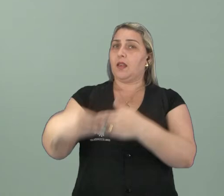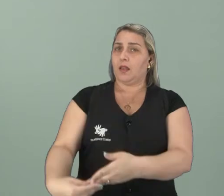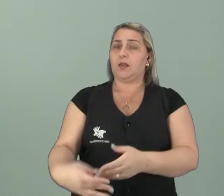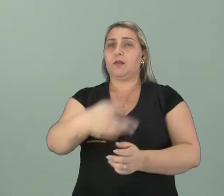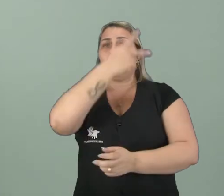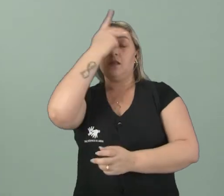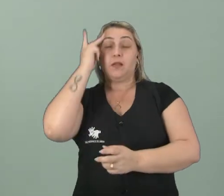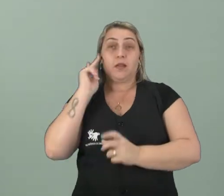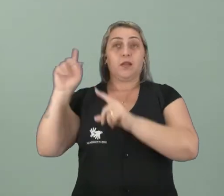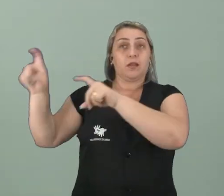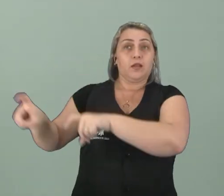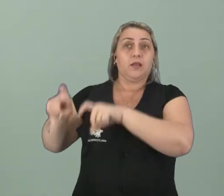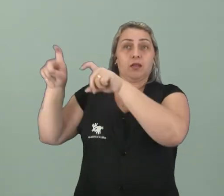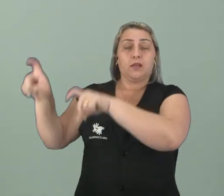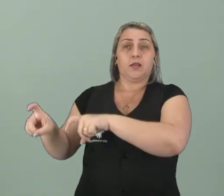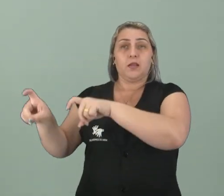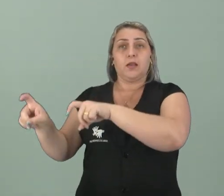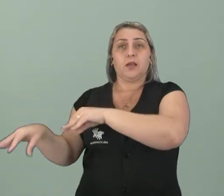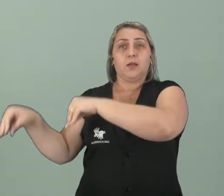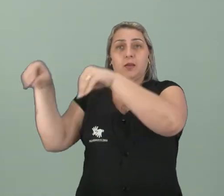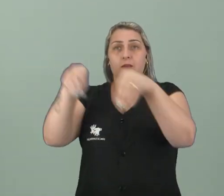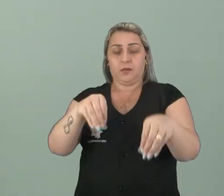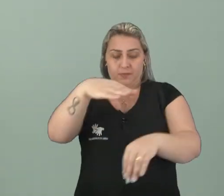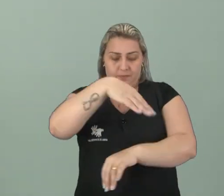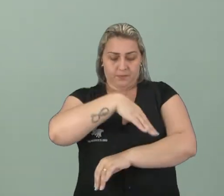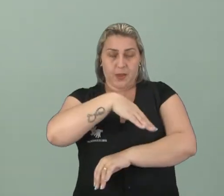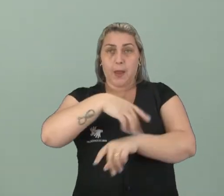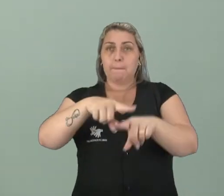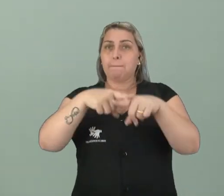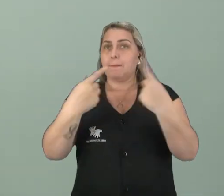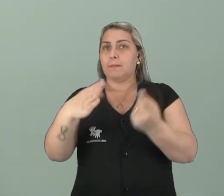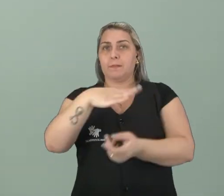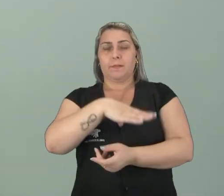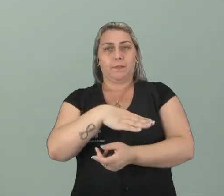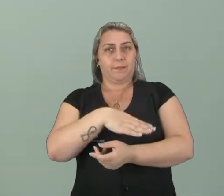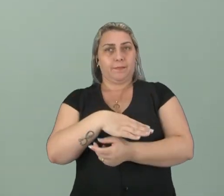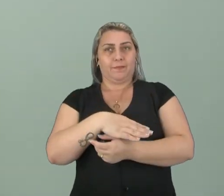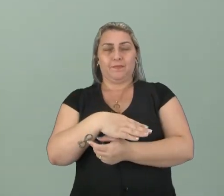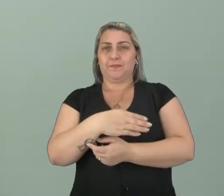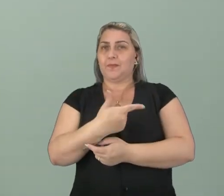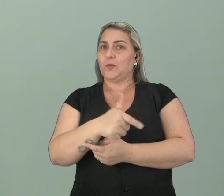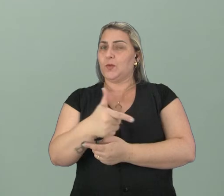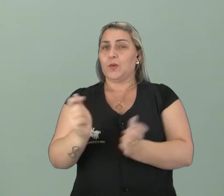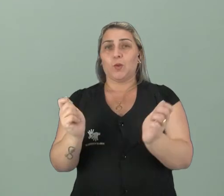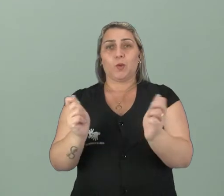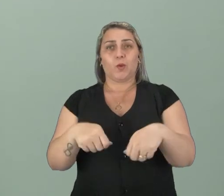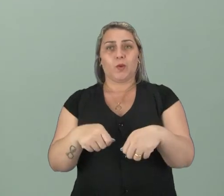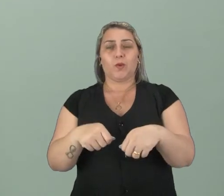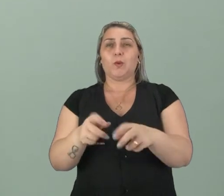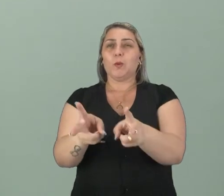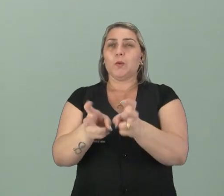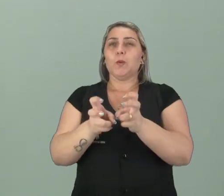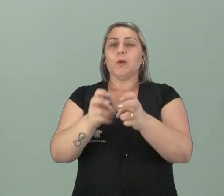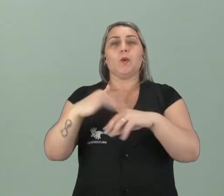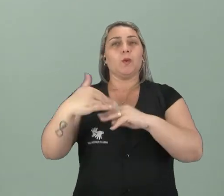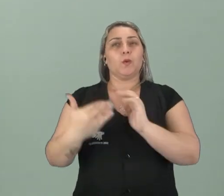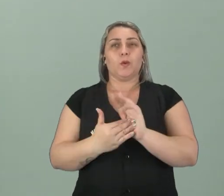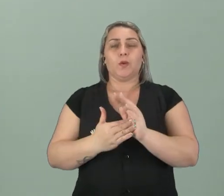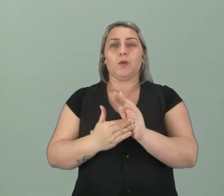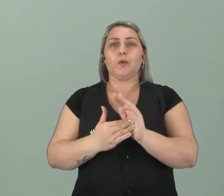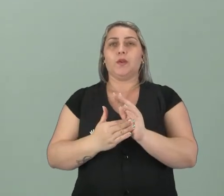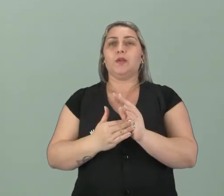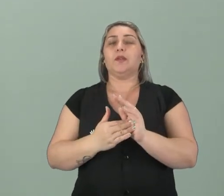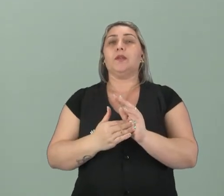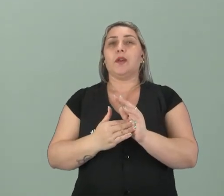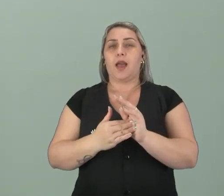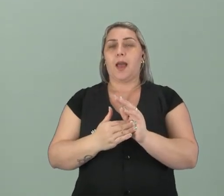muita gente da zona rural para a zona urbana, mas que a zona urbana não tinha condições de absorver tudo isso. Não é